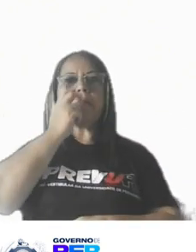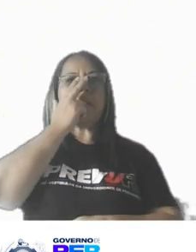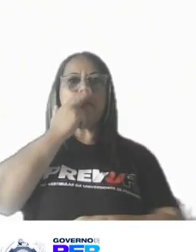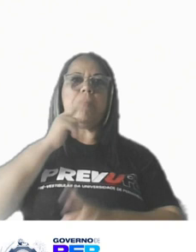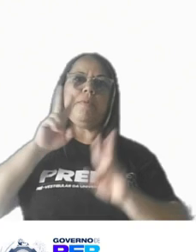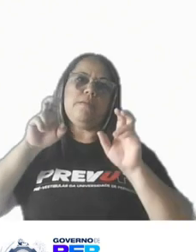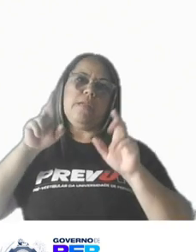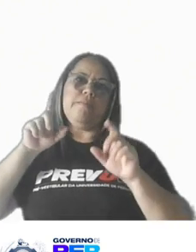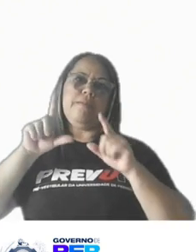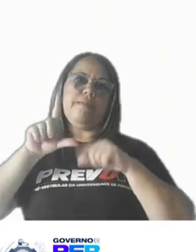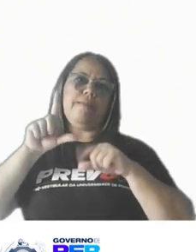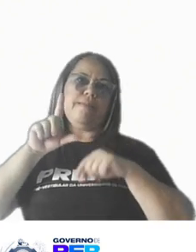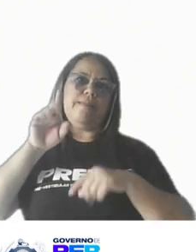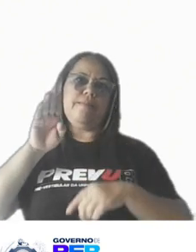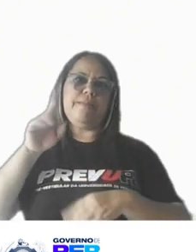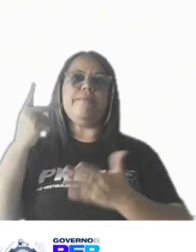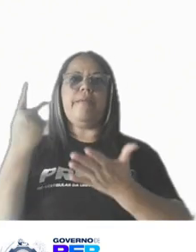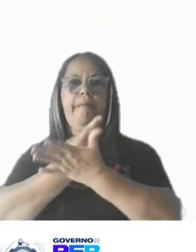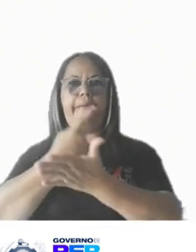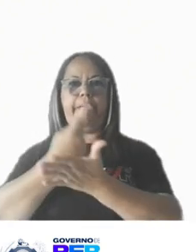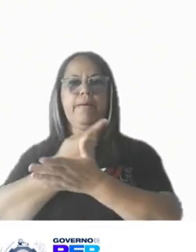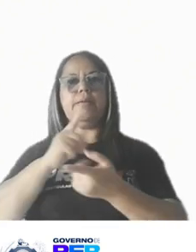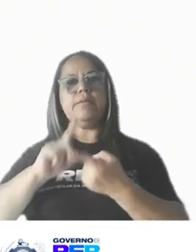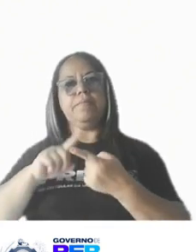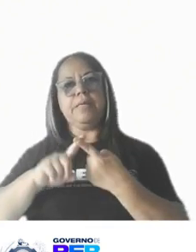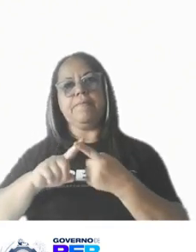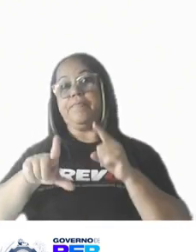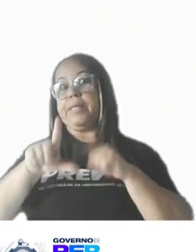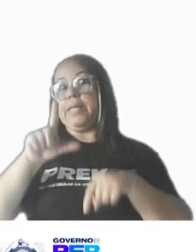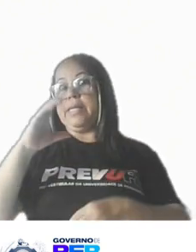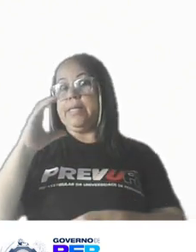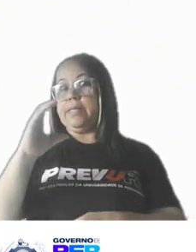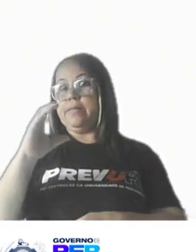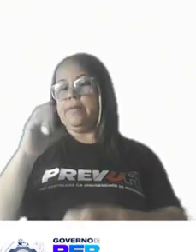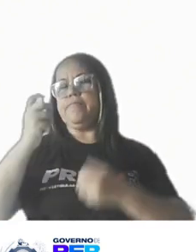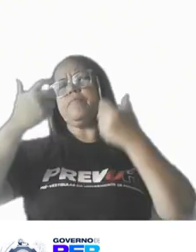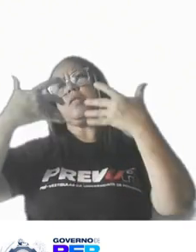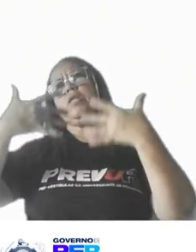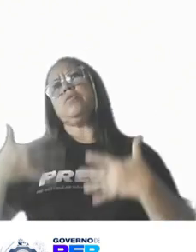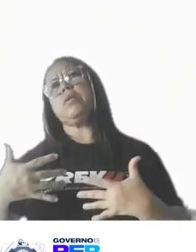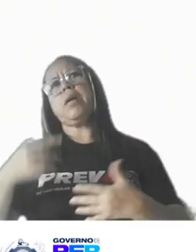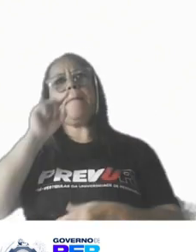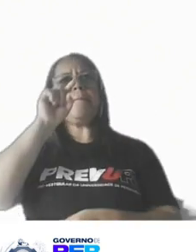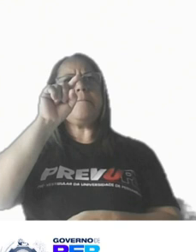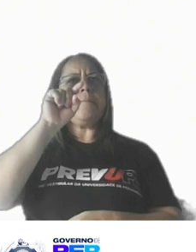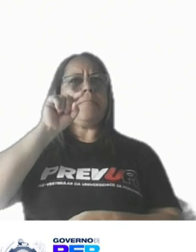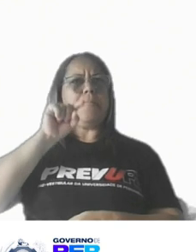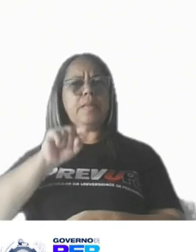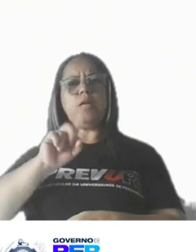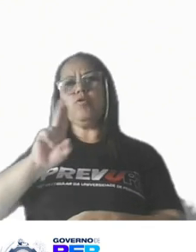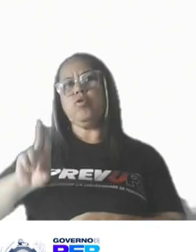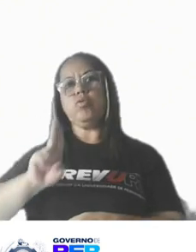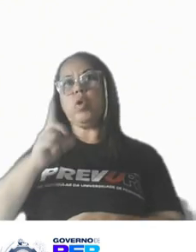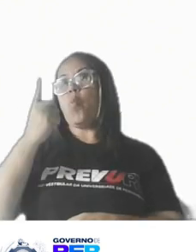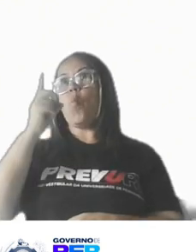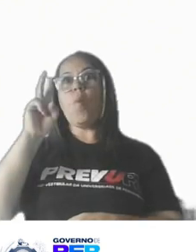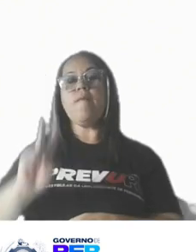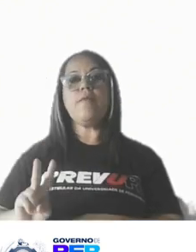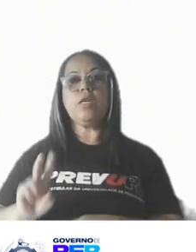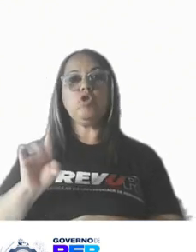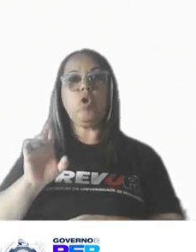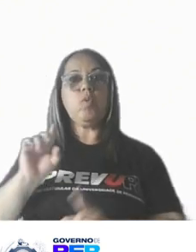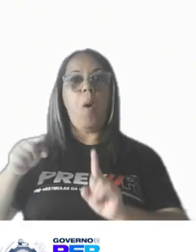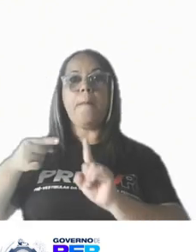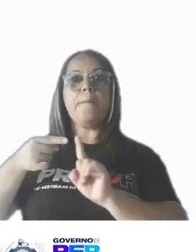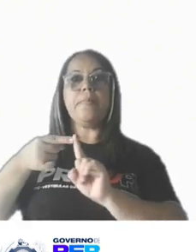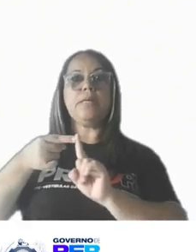alternativa está equivocada. Na letra C, ele vai dizer que os dois pontos no texto são usados uma única vez,